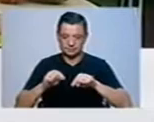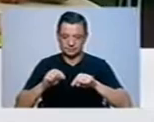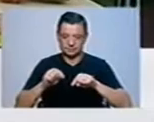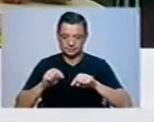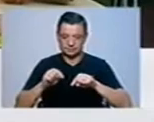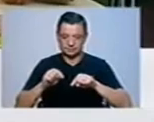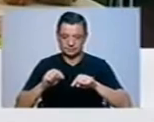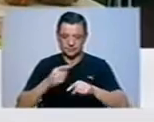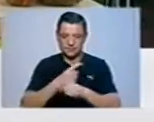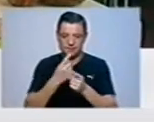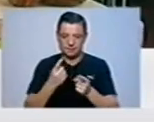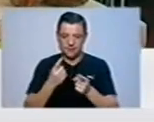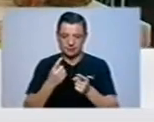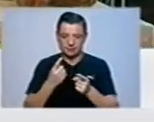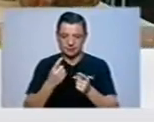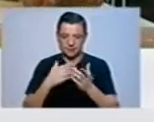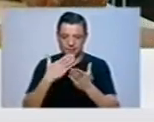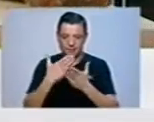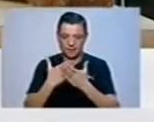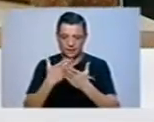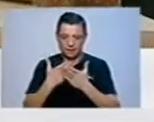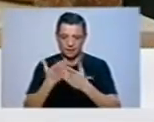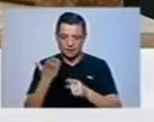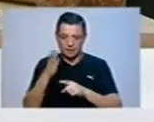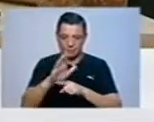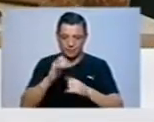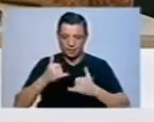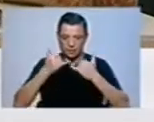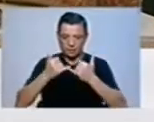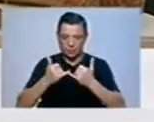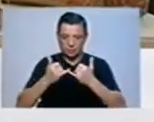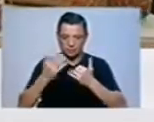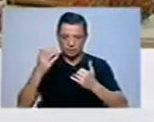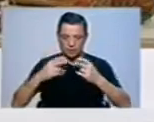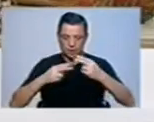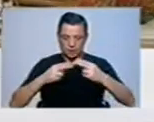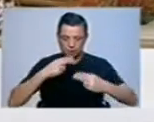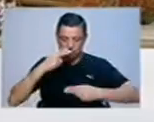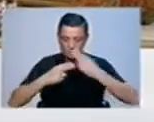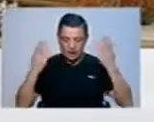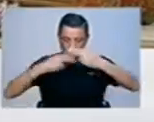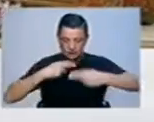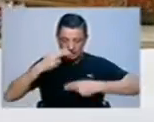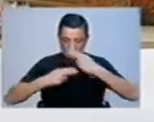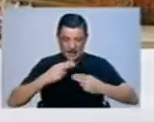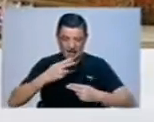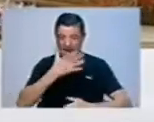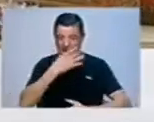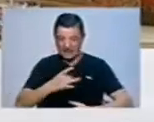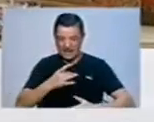tonificada, mais fit, não é? Exatamente, mais fit. Por exemplo, depois, após o jantar de Natal, que nós ficamos ficamos muito infartados. Não, que ficamos. É uma